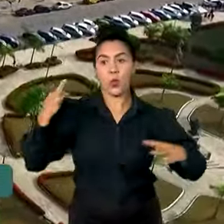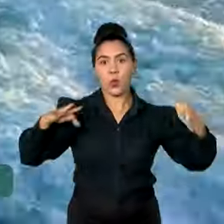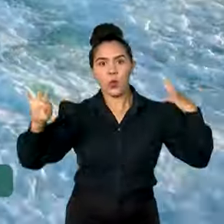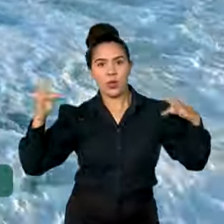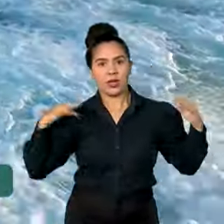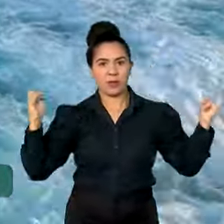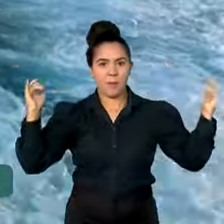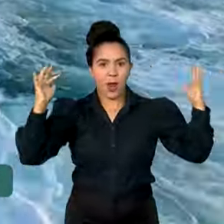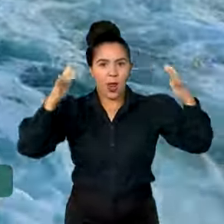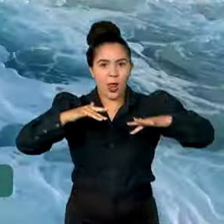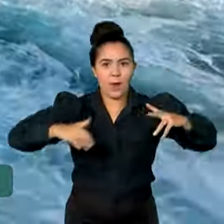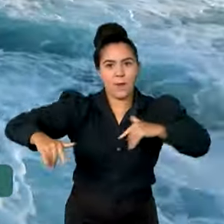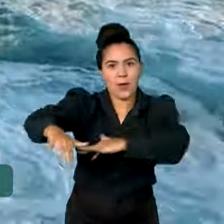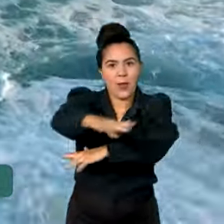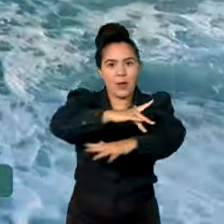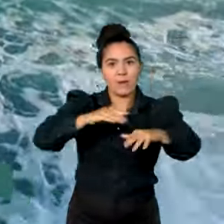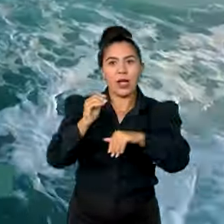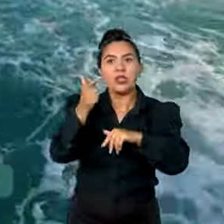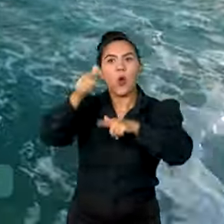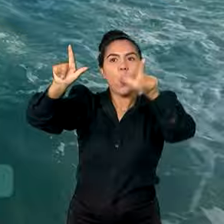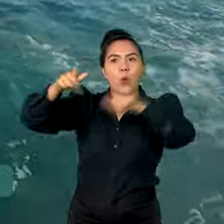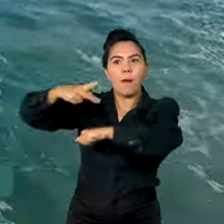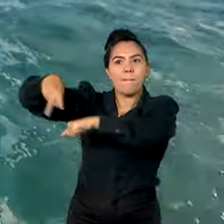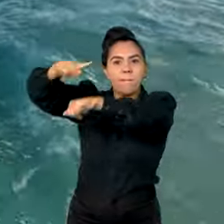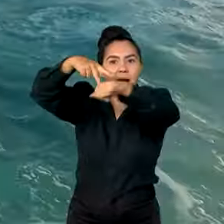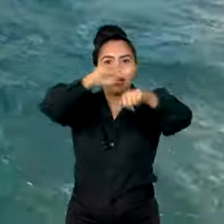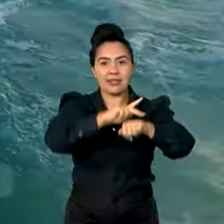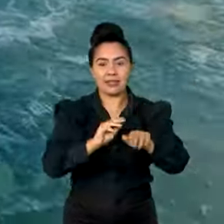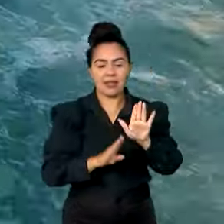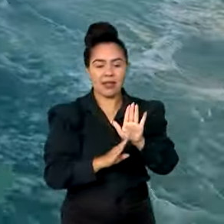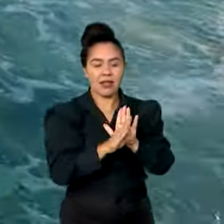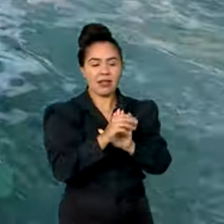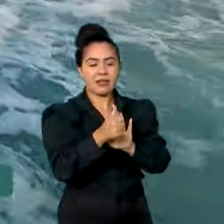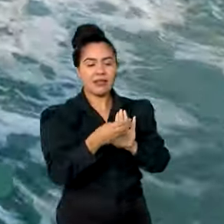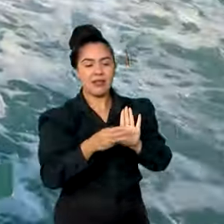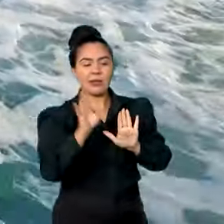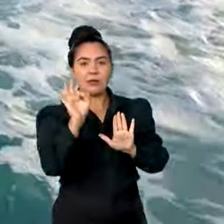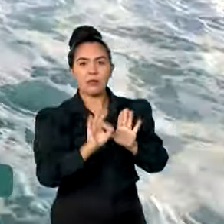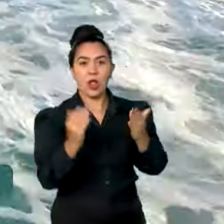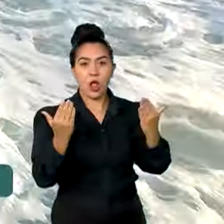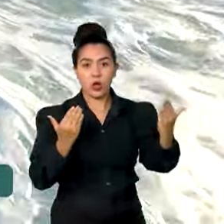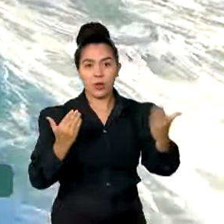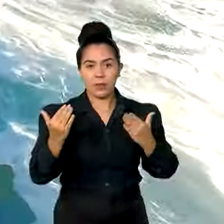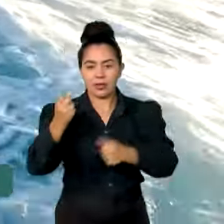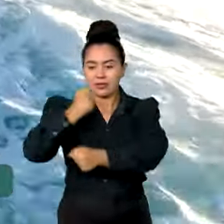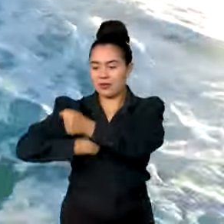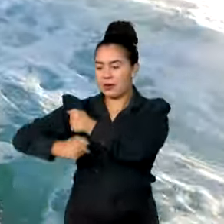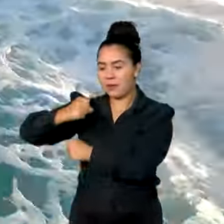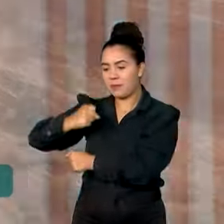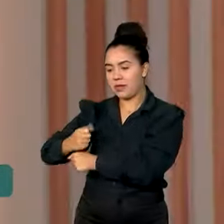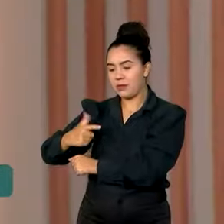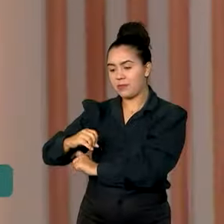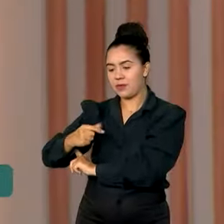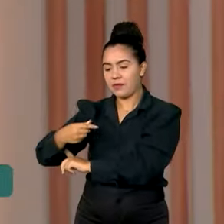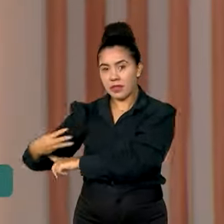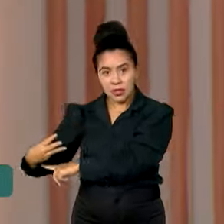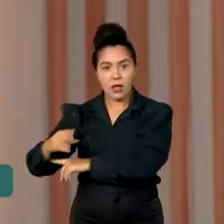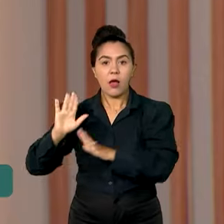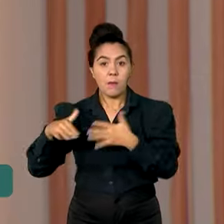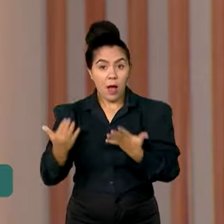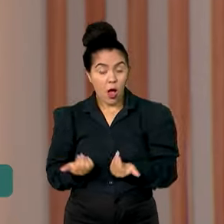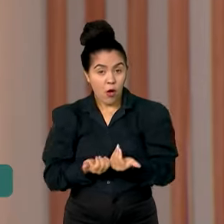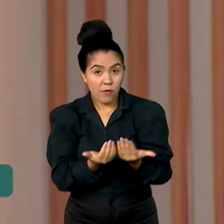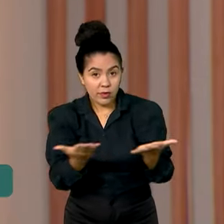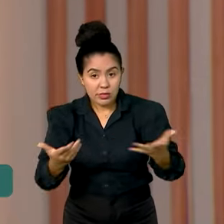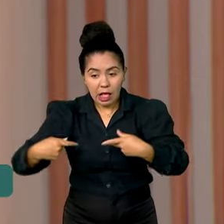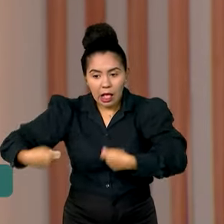5.400.000 turistas estrangeiros, um aumento de 13% na comparação com o ano passado. E para atender a essa